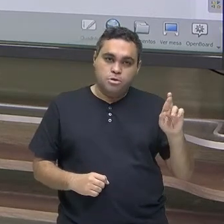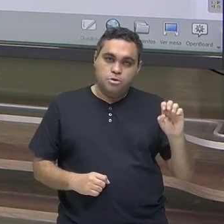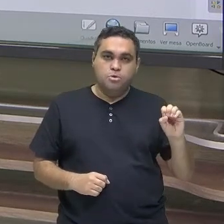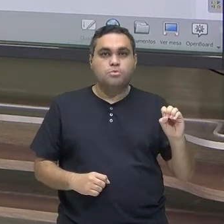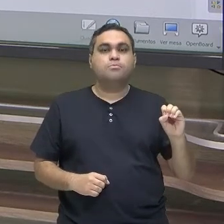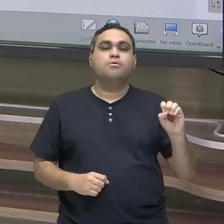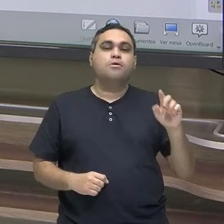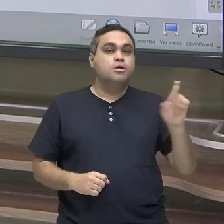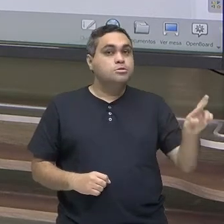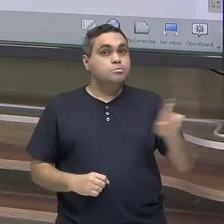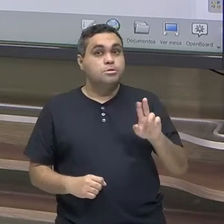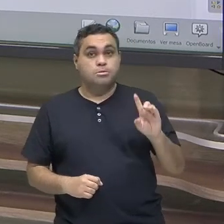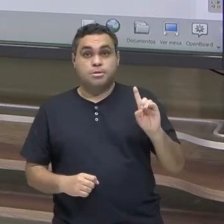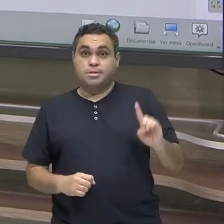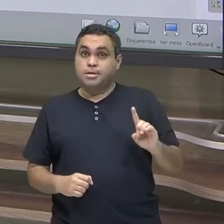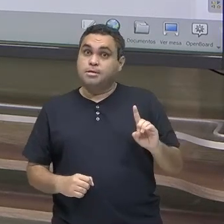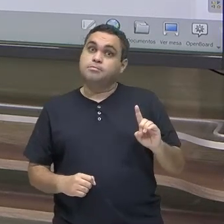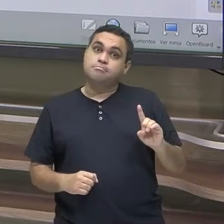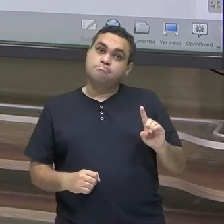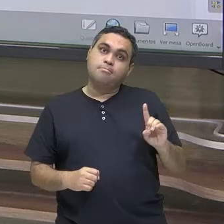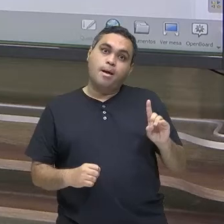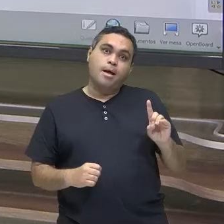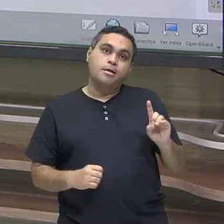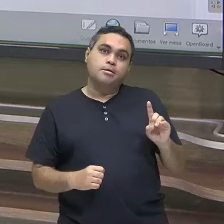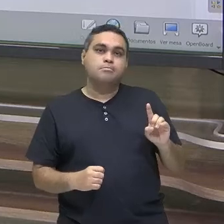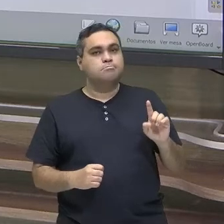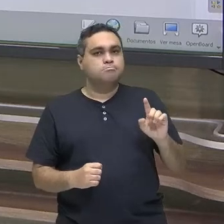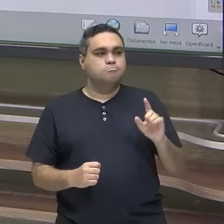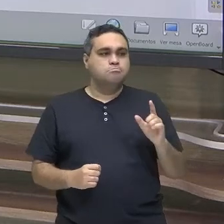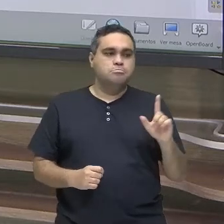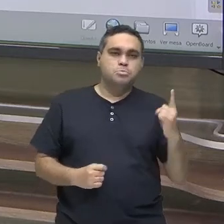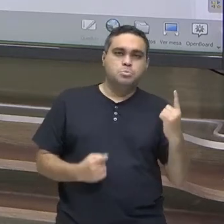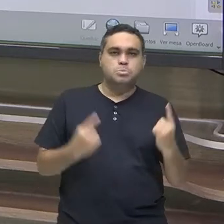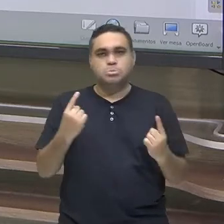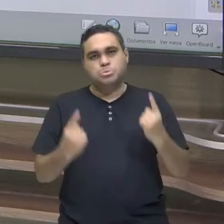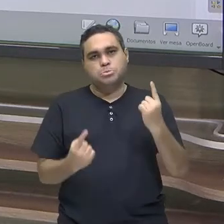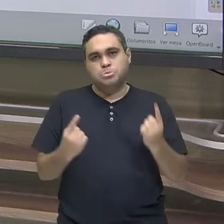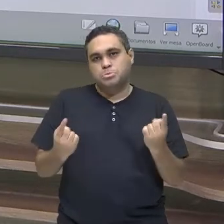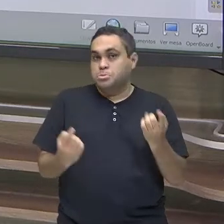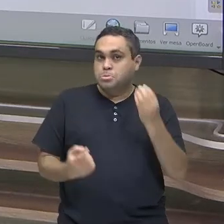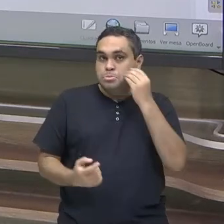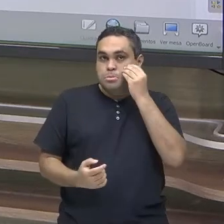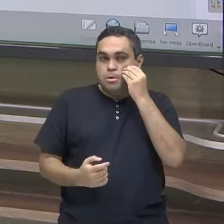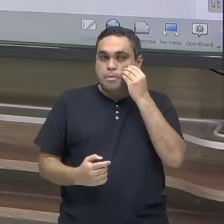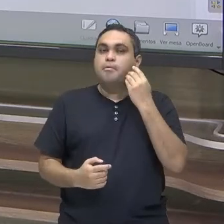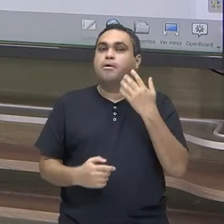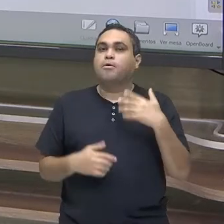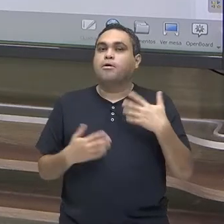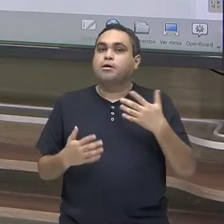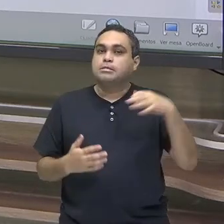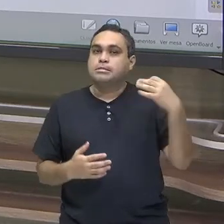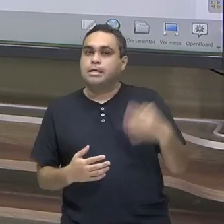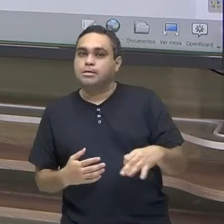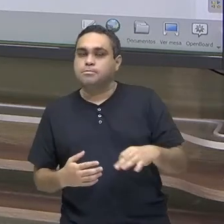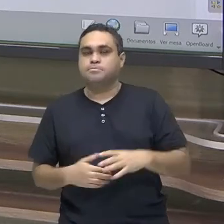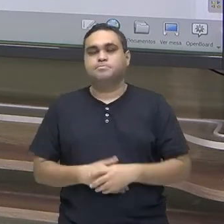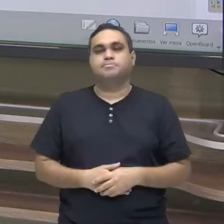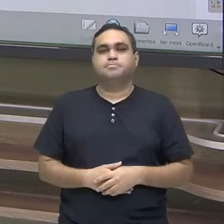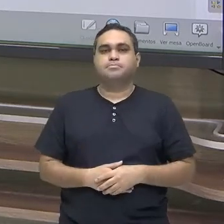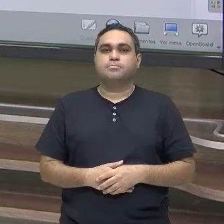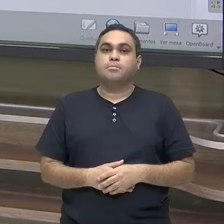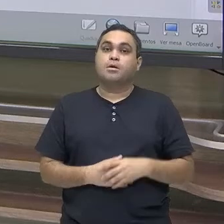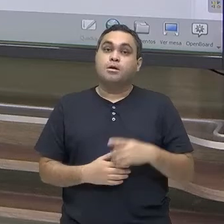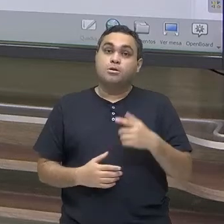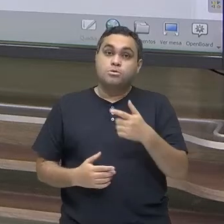D. Vamos ver então, houve uma pequena divergência entre os nossos 2 queridos, mas vamos examinar e vamos ver quem acertou, ok? E